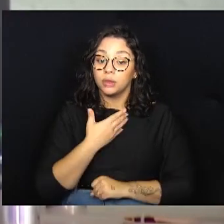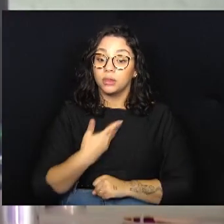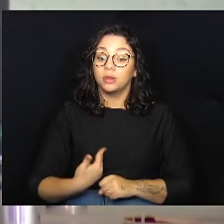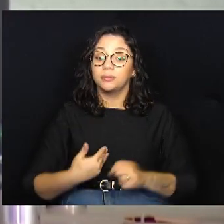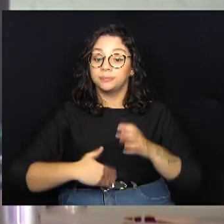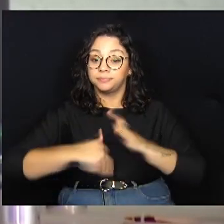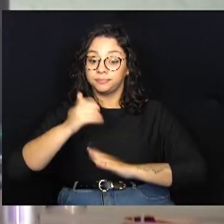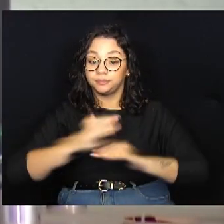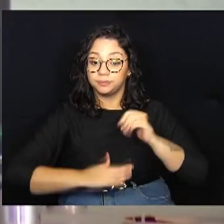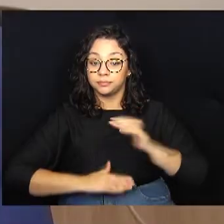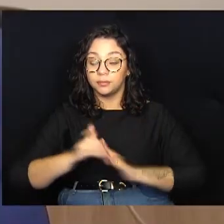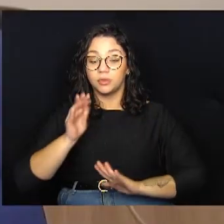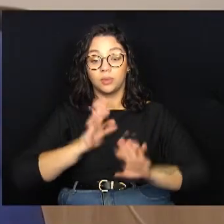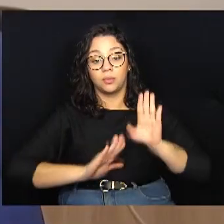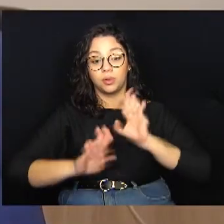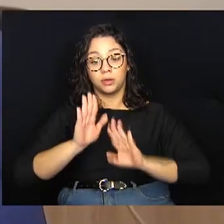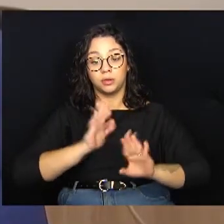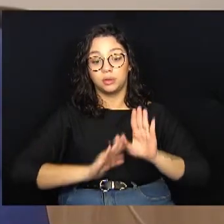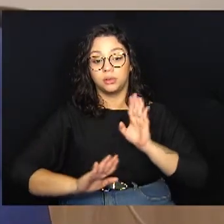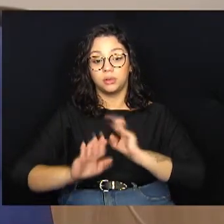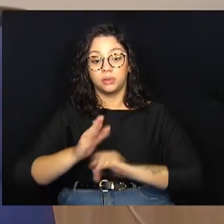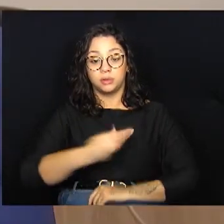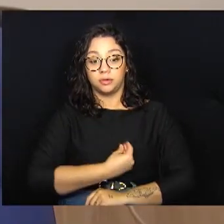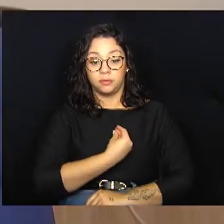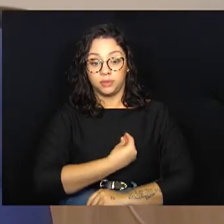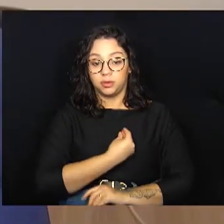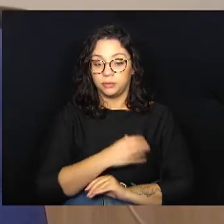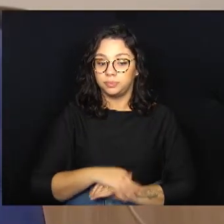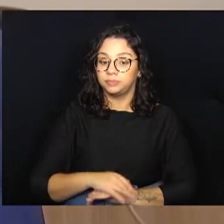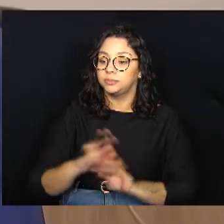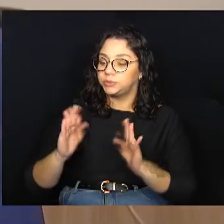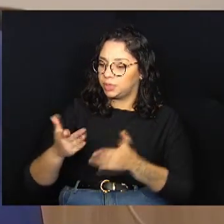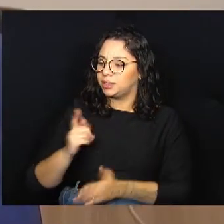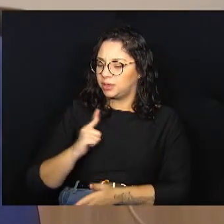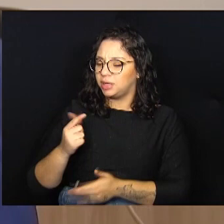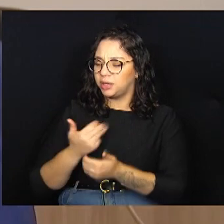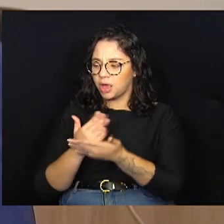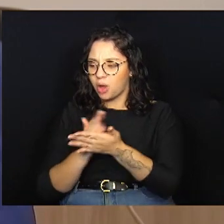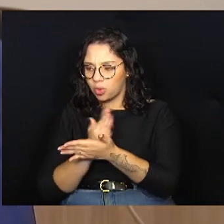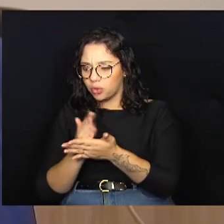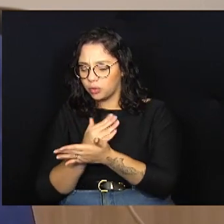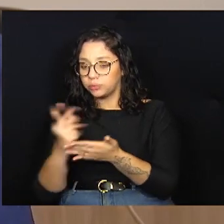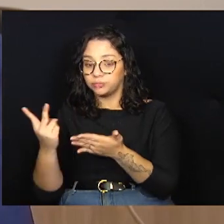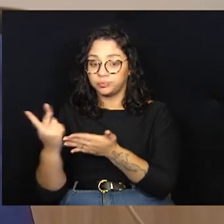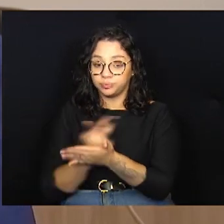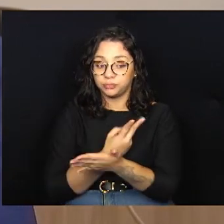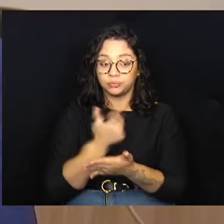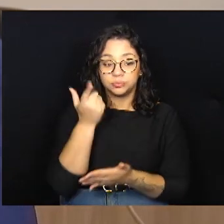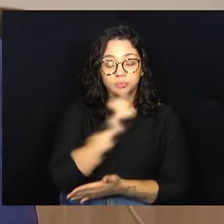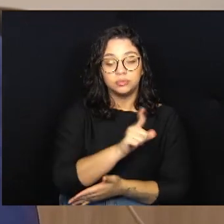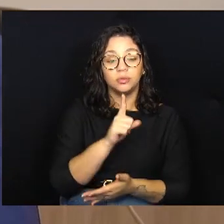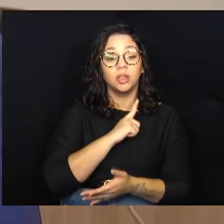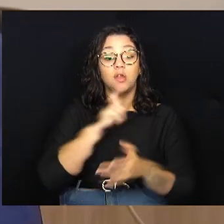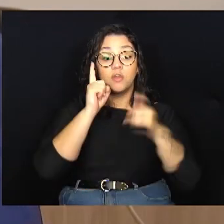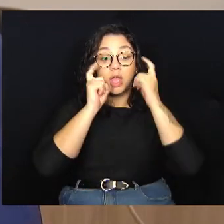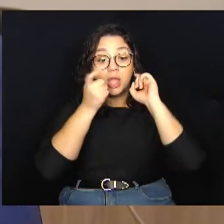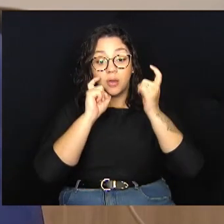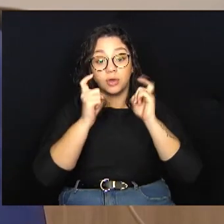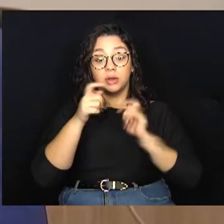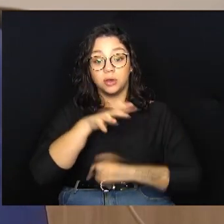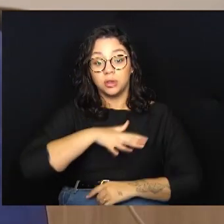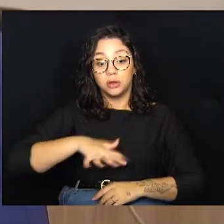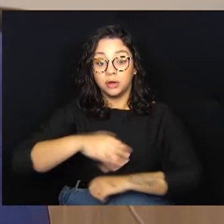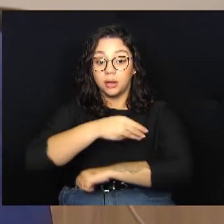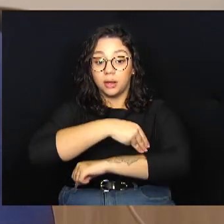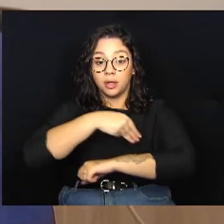para preservar vidas. Avançamos já algumas conquistas para a nossa região, como uma reunião muito importante para a região de Montemor, no